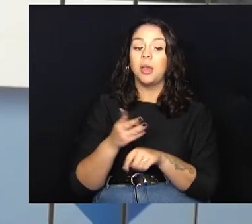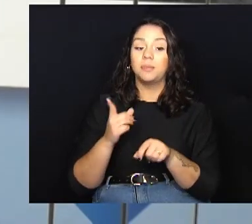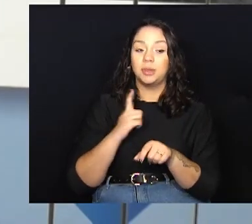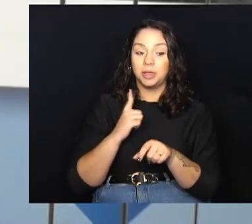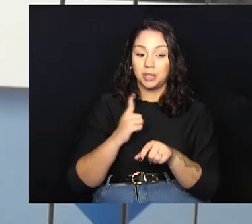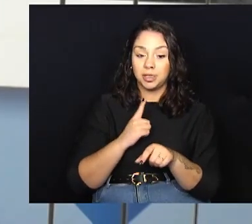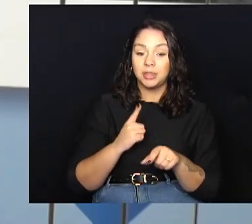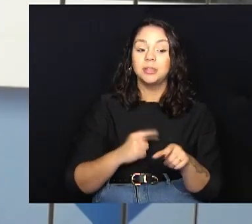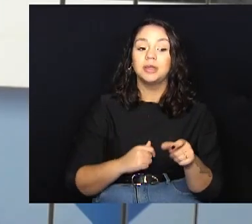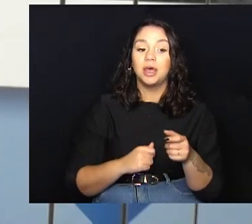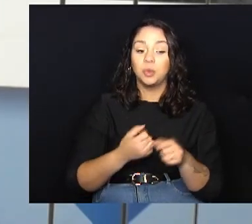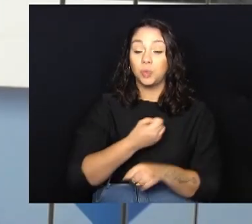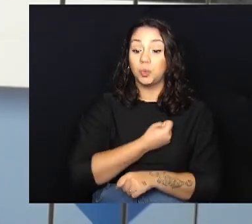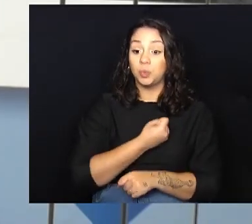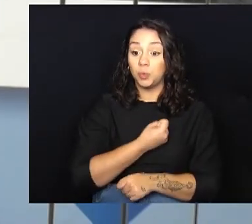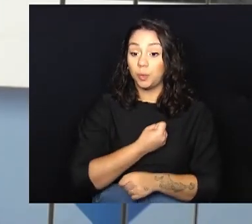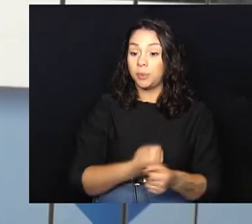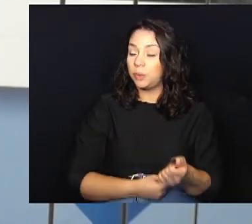é o 19